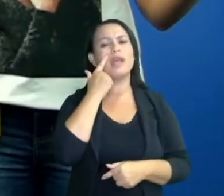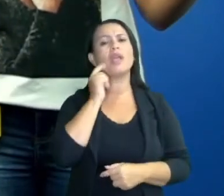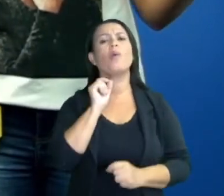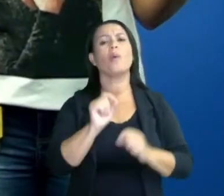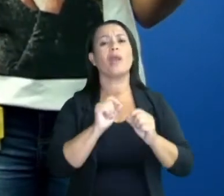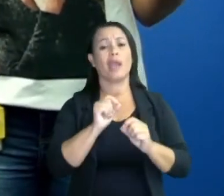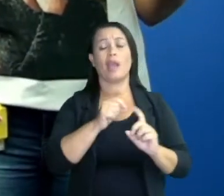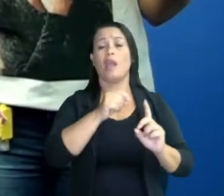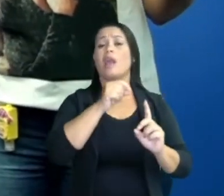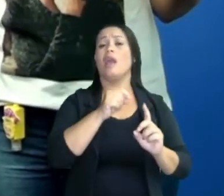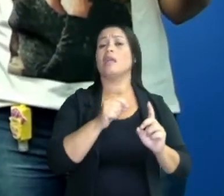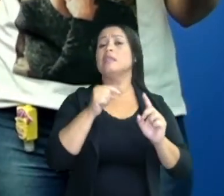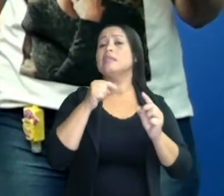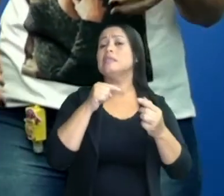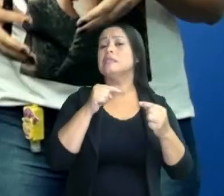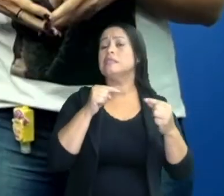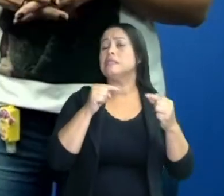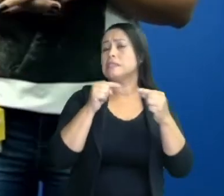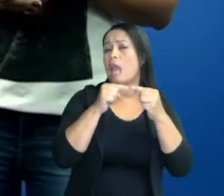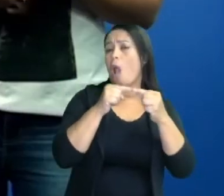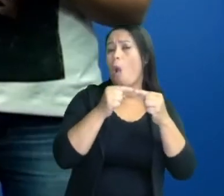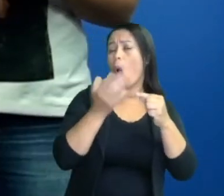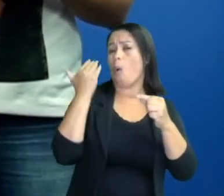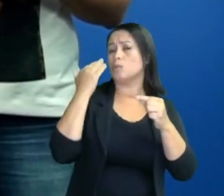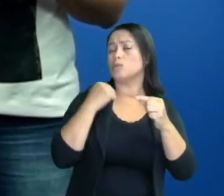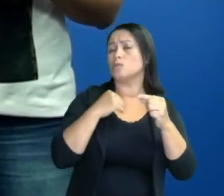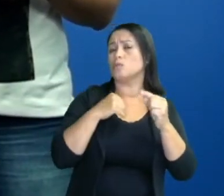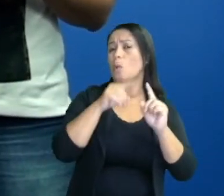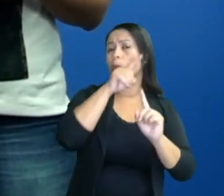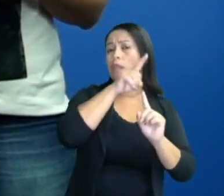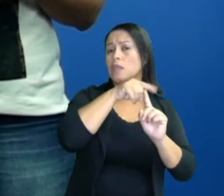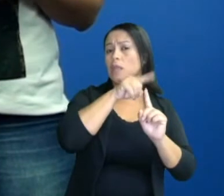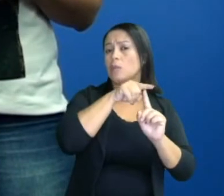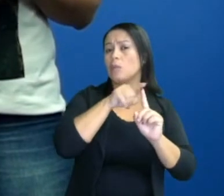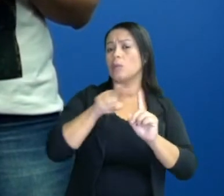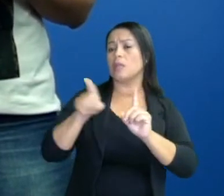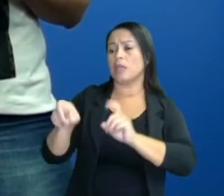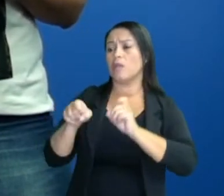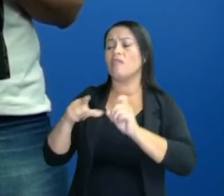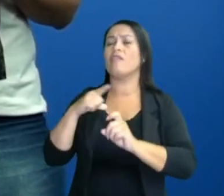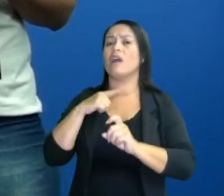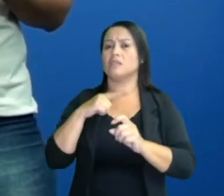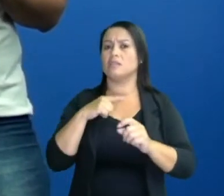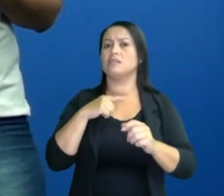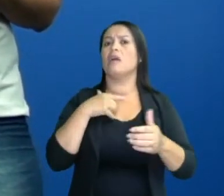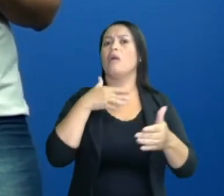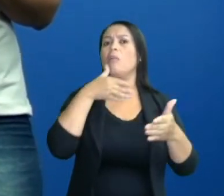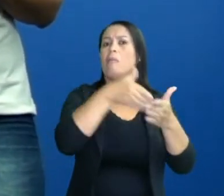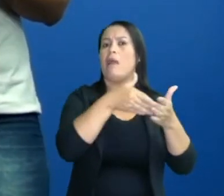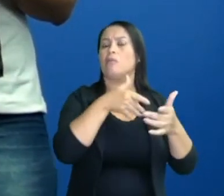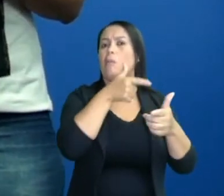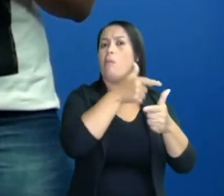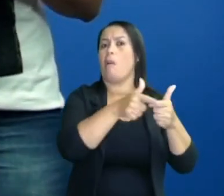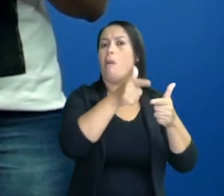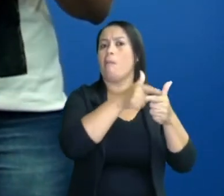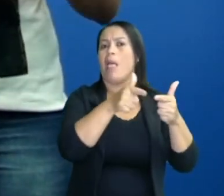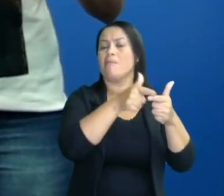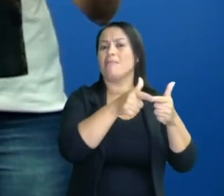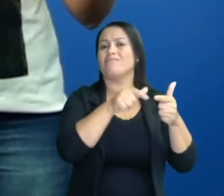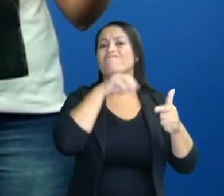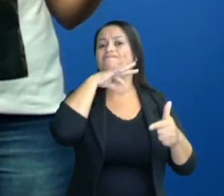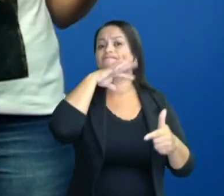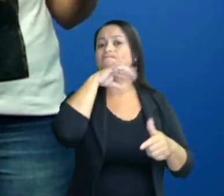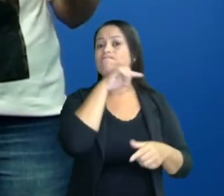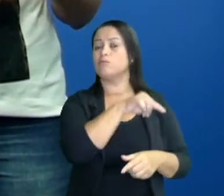acordo com o tipo de executora produzido vai se ter um impacto ambiental negativo certo e